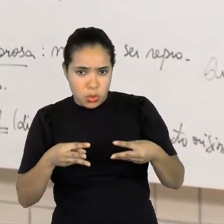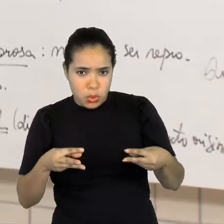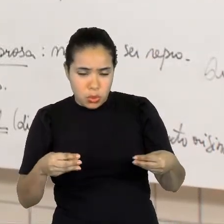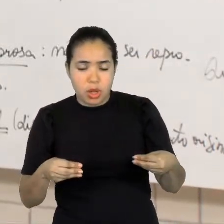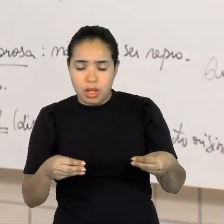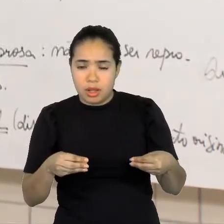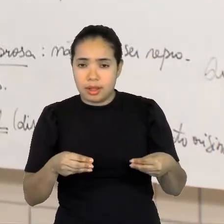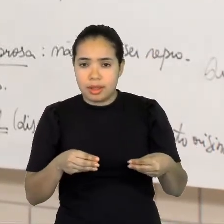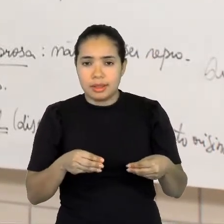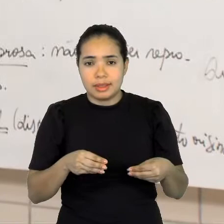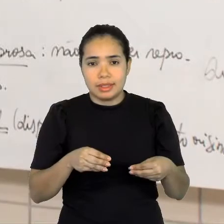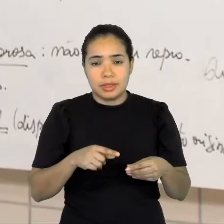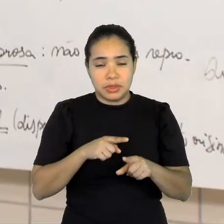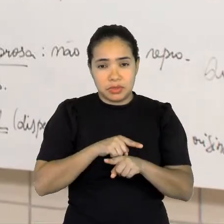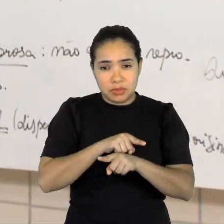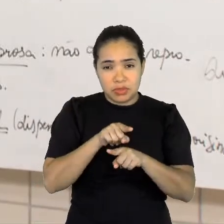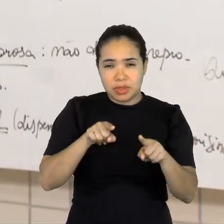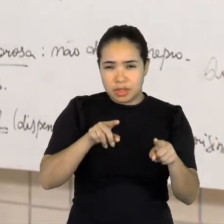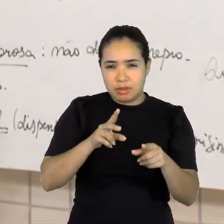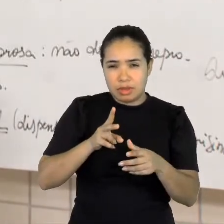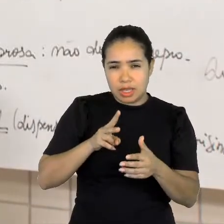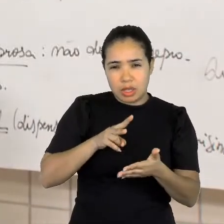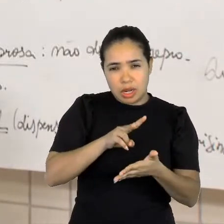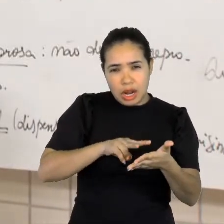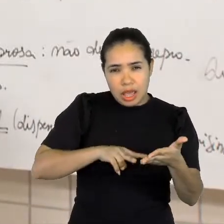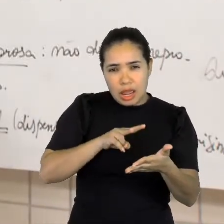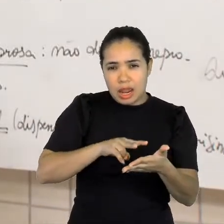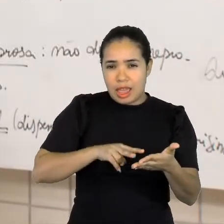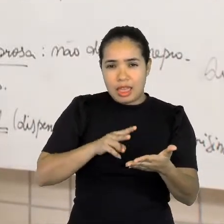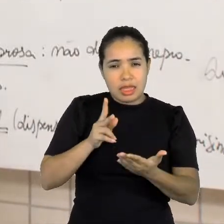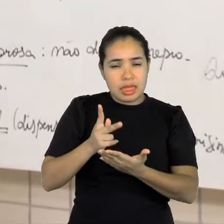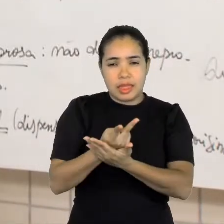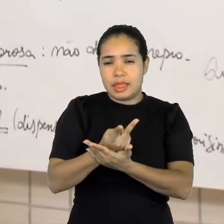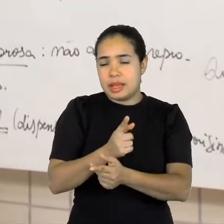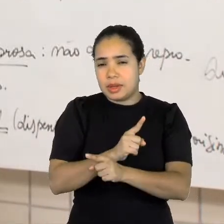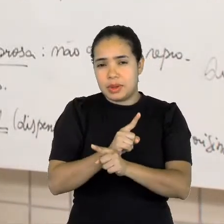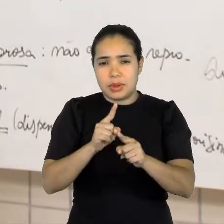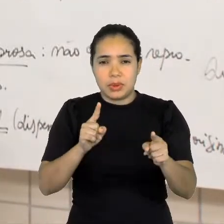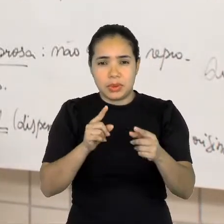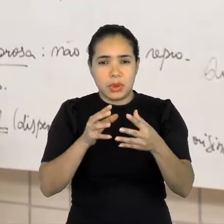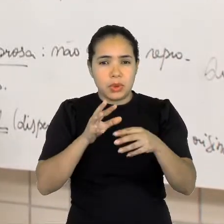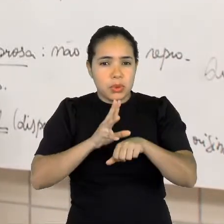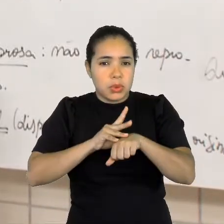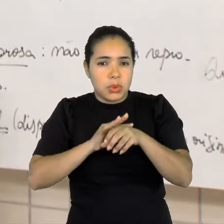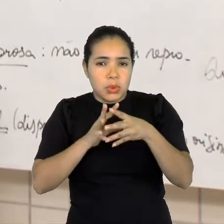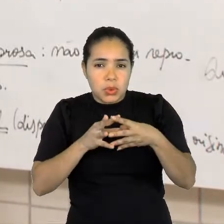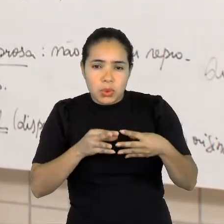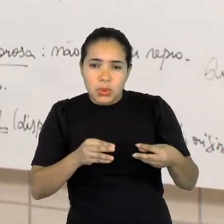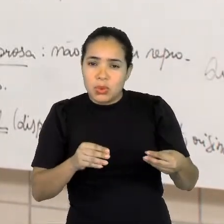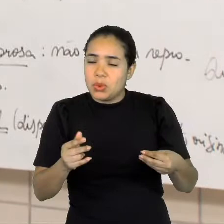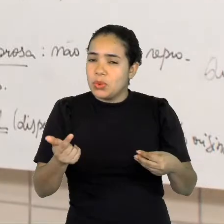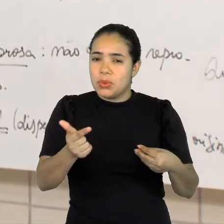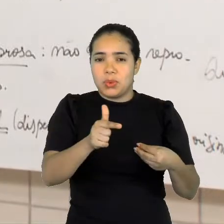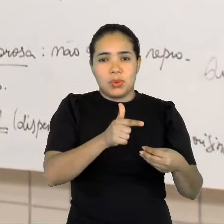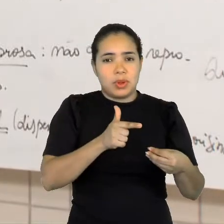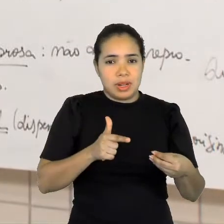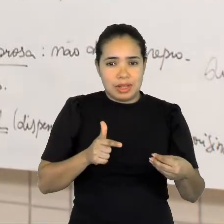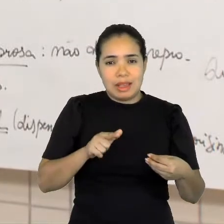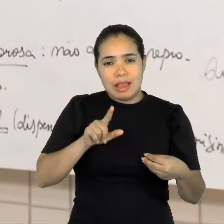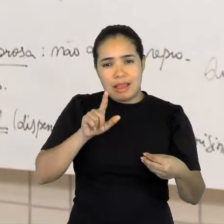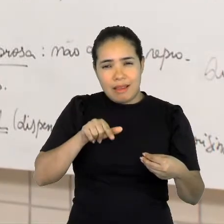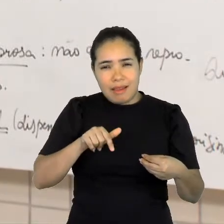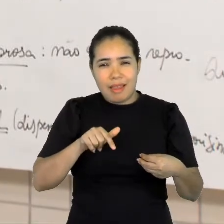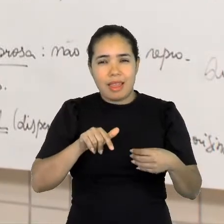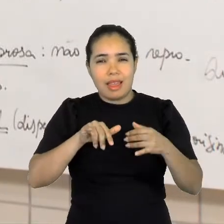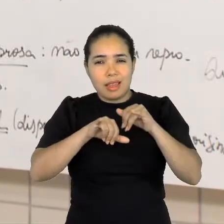E aí você vai ver que no decorrer do livro não acontece essa cura, é uma jogada